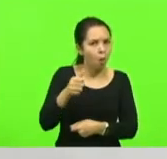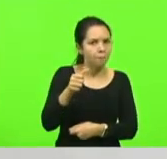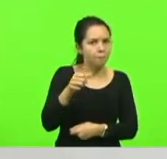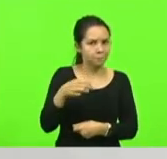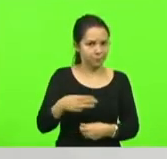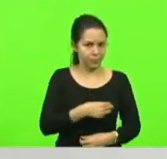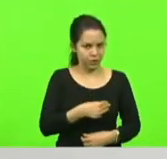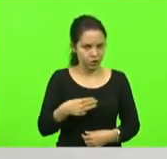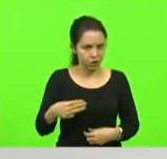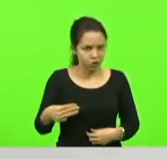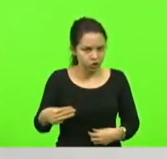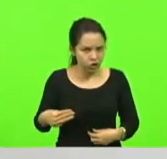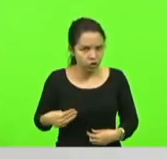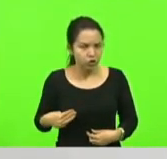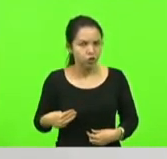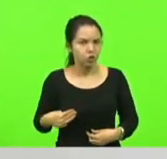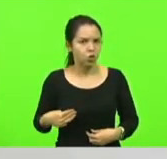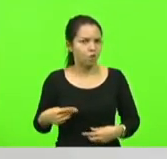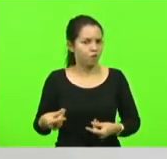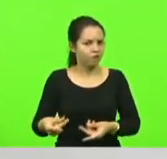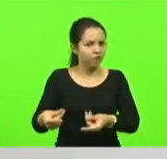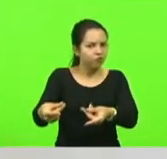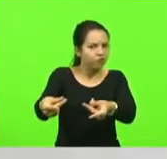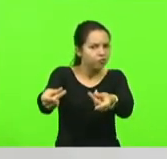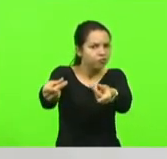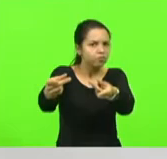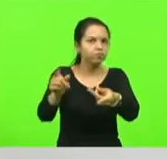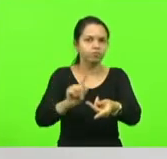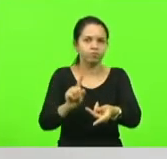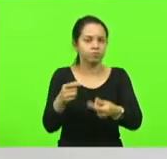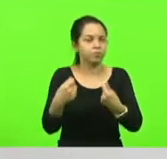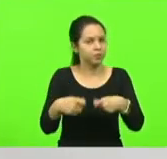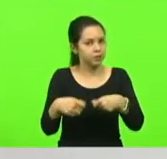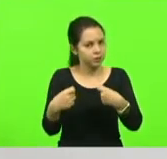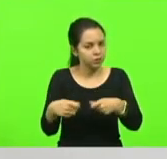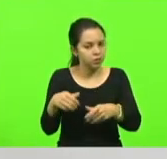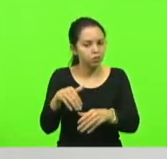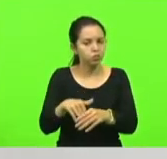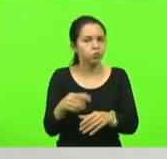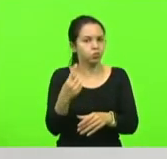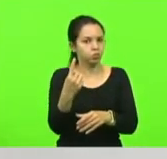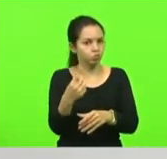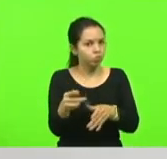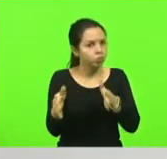vitalício. Tem que ser de um mandato. Nós temos